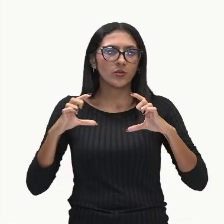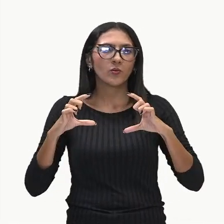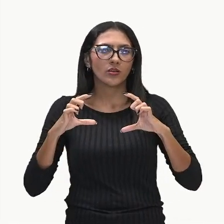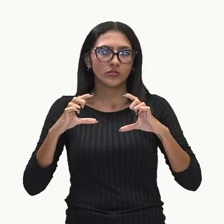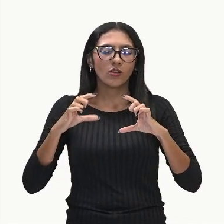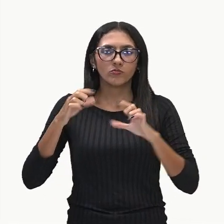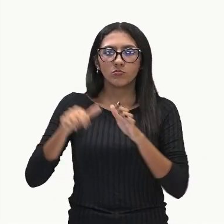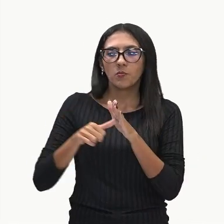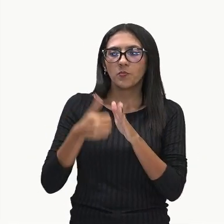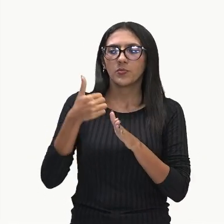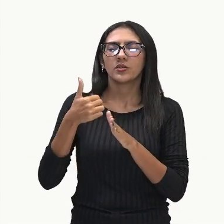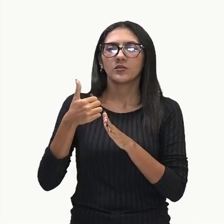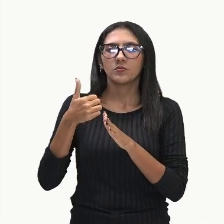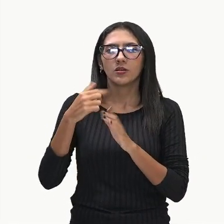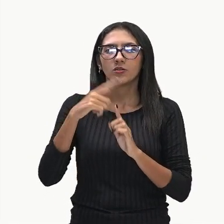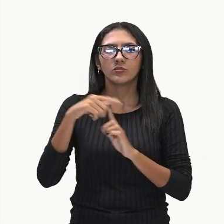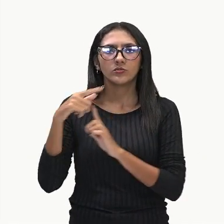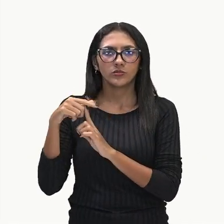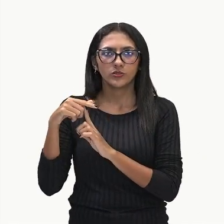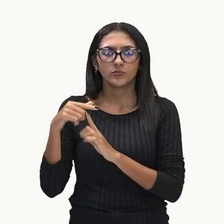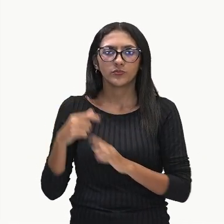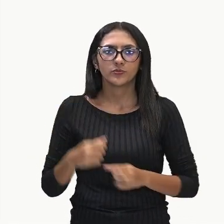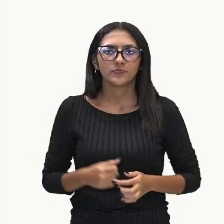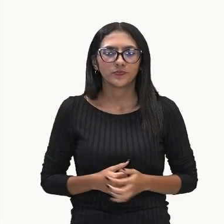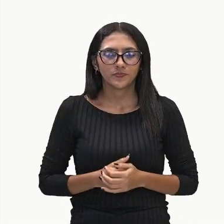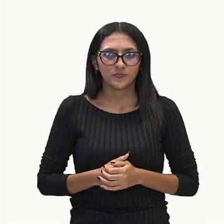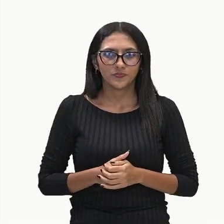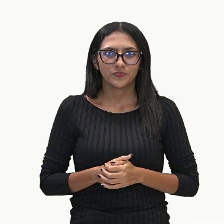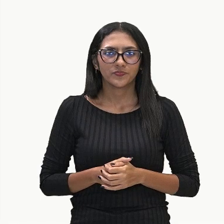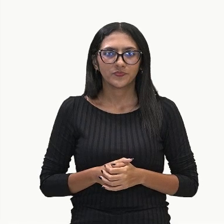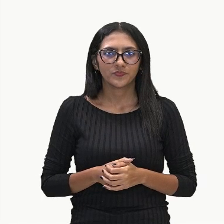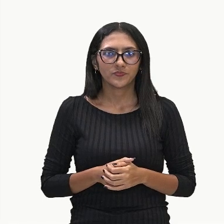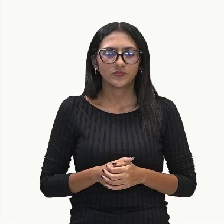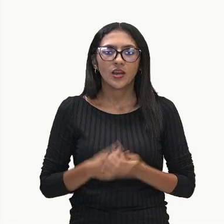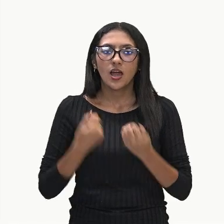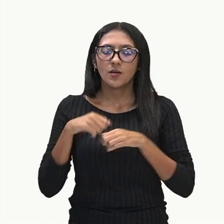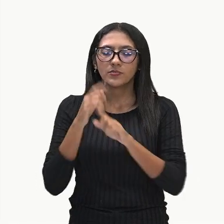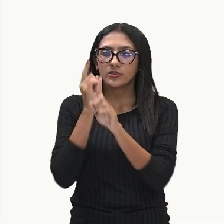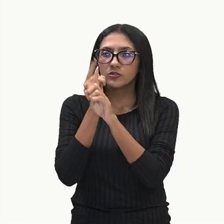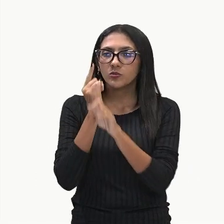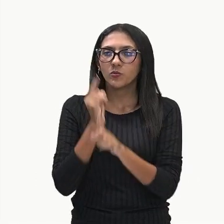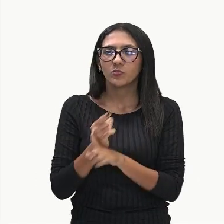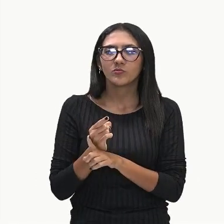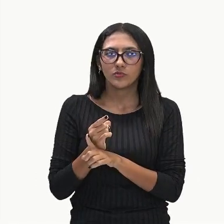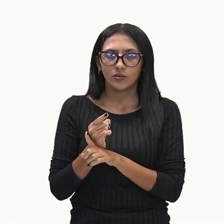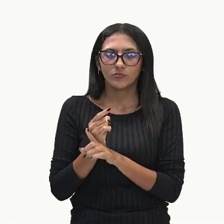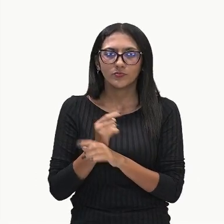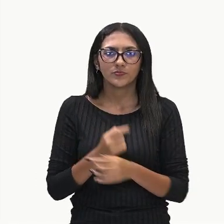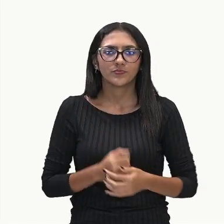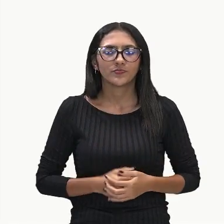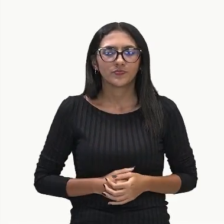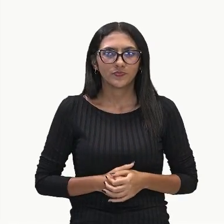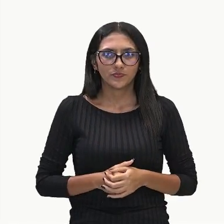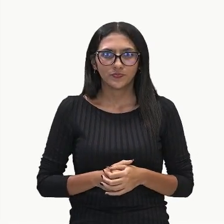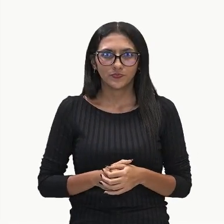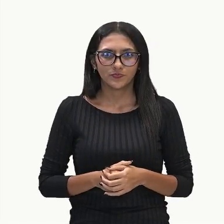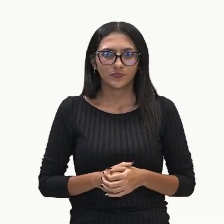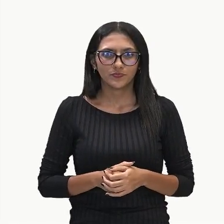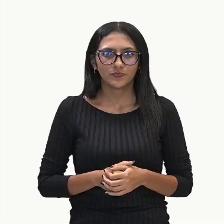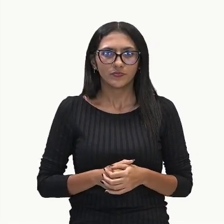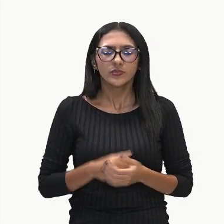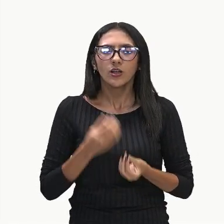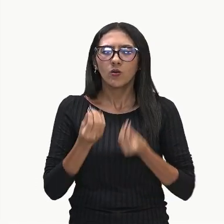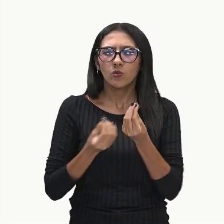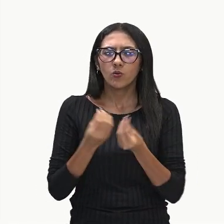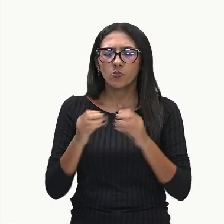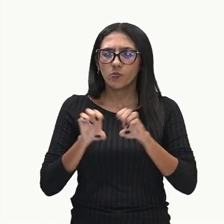primeiro grau, e que nós vamos ter que descobrir aqui nela o valor do x. Como é que eu resolvo uma equação aqui